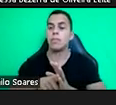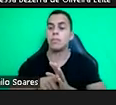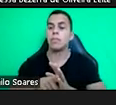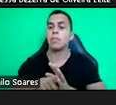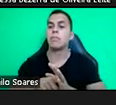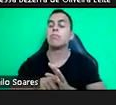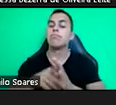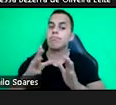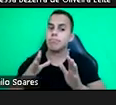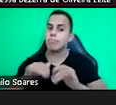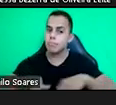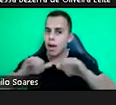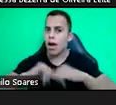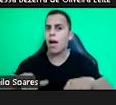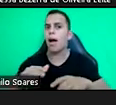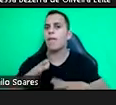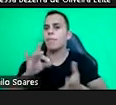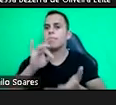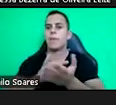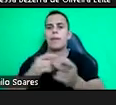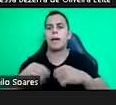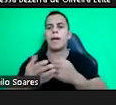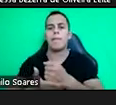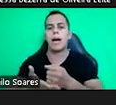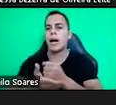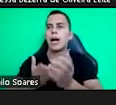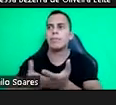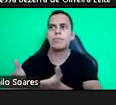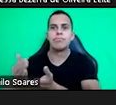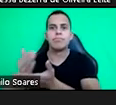precisa de uma amostra base muito grande, muito